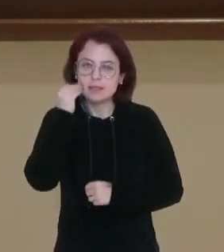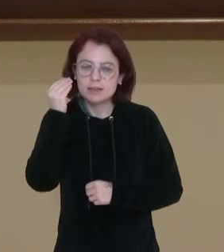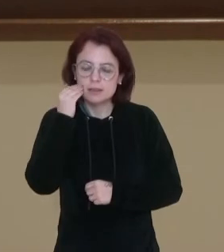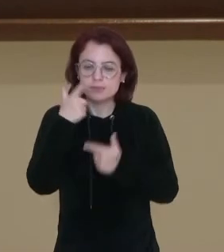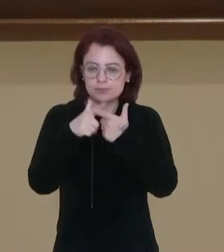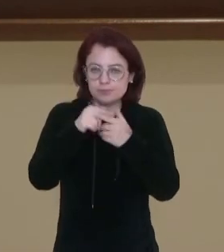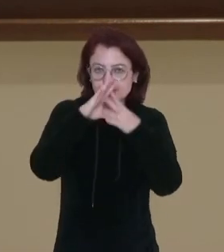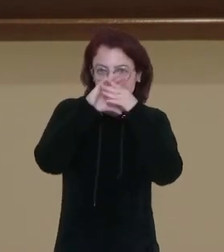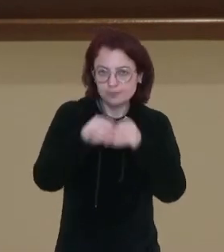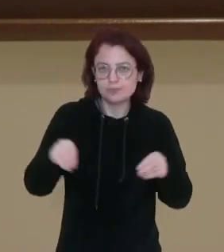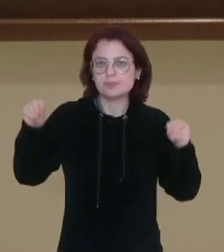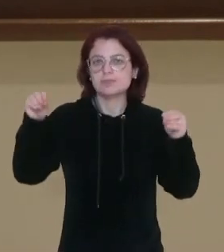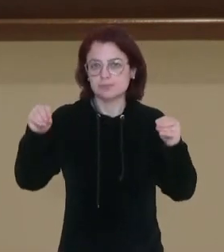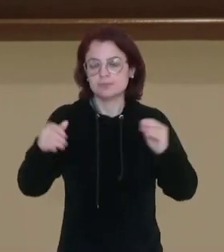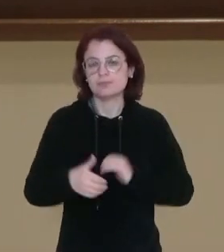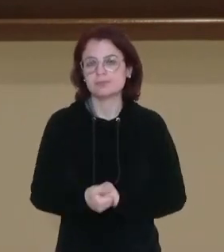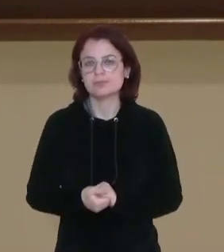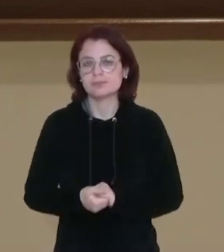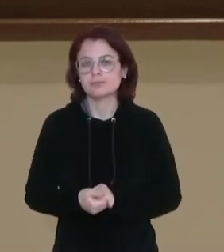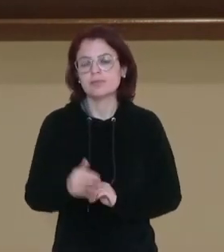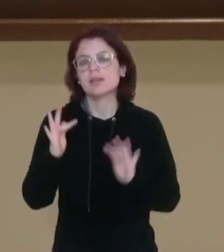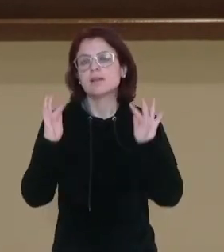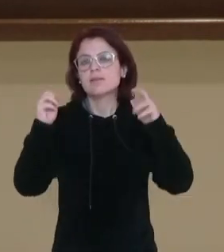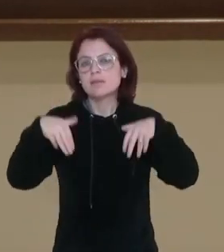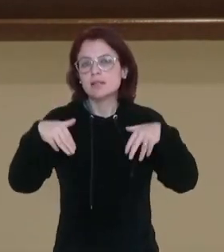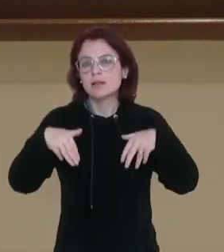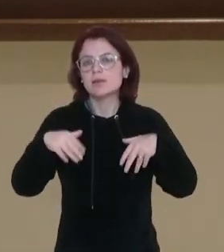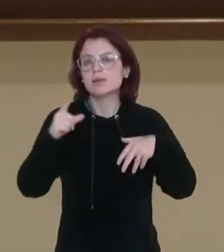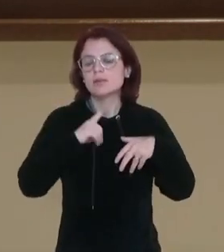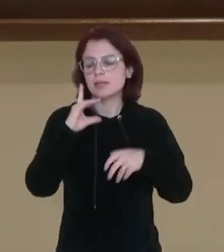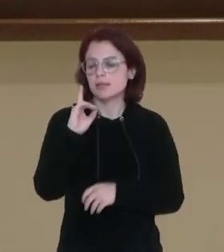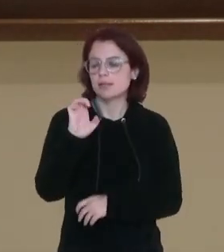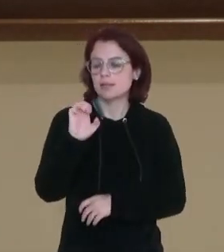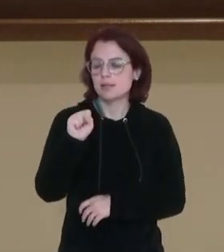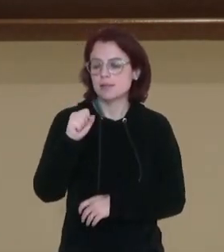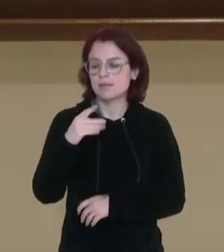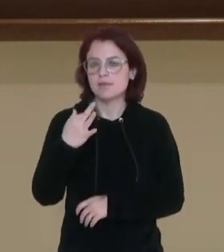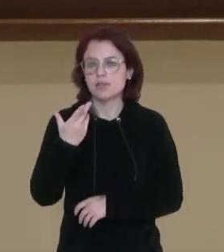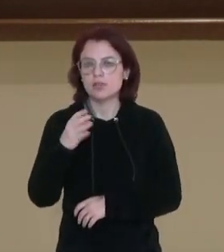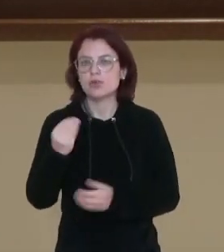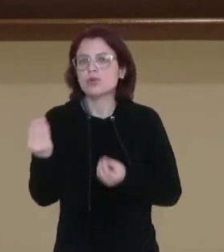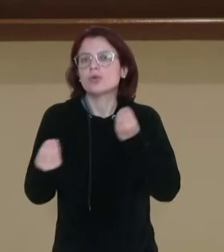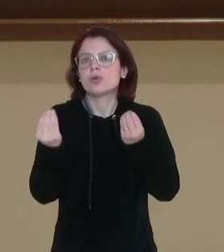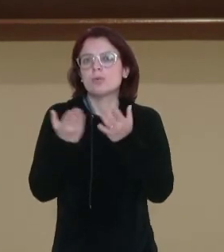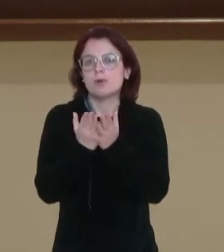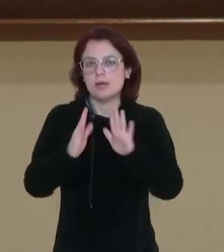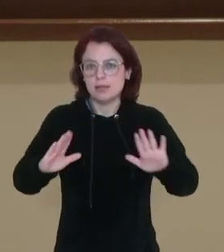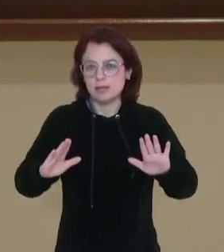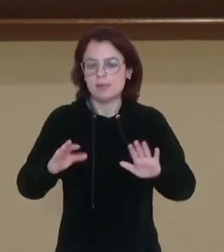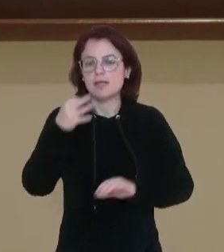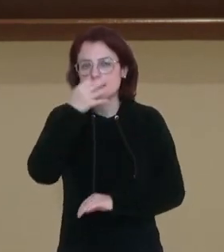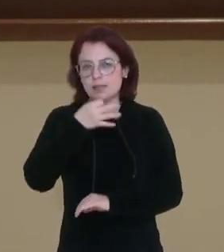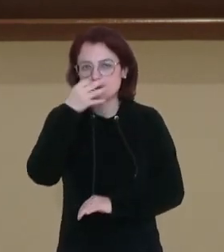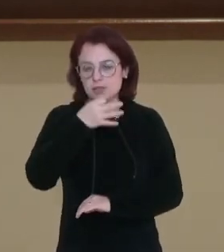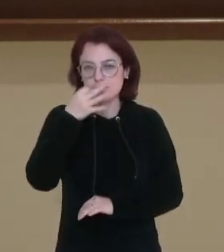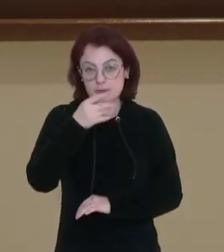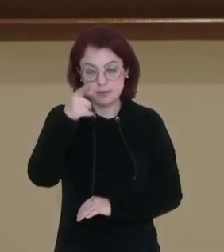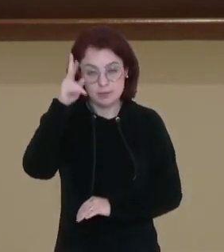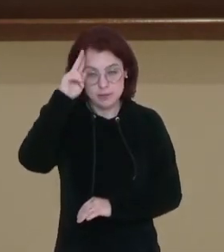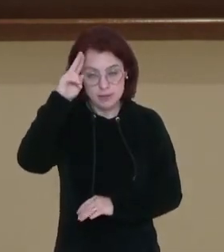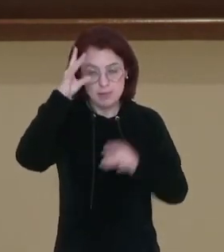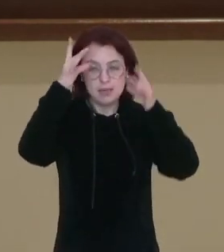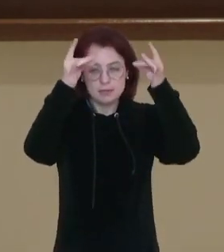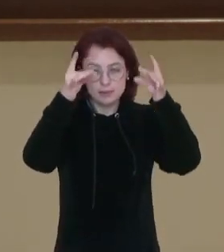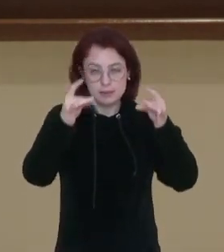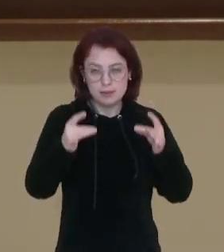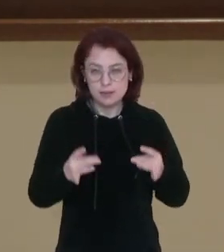solucionar o problema apresentado. Aí, por fim, nós vamos ter o quê? O desfecho, que é como que se encerra a narrativa, né? Então, lembre-se desses elementos